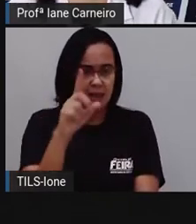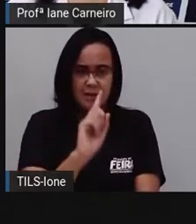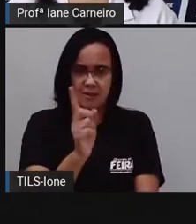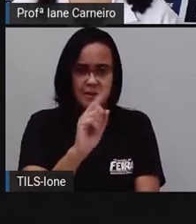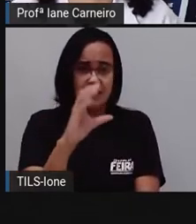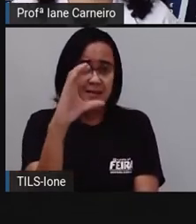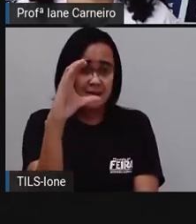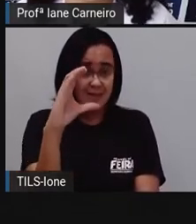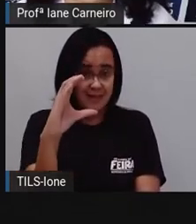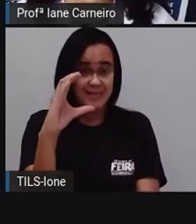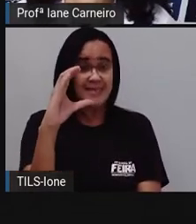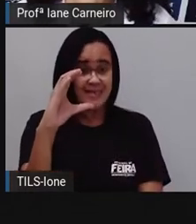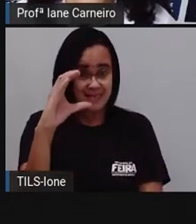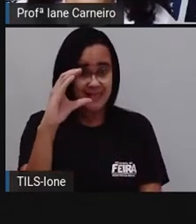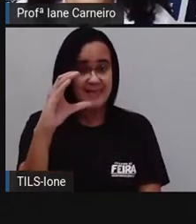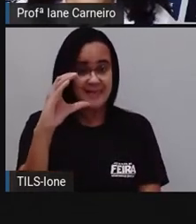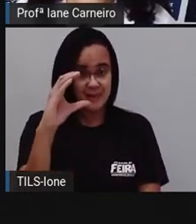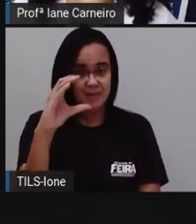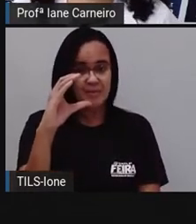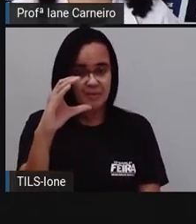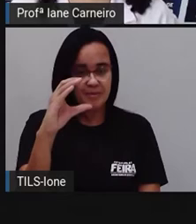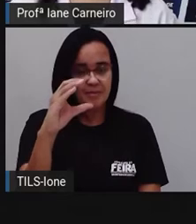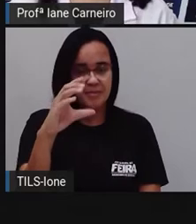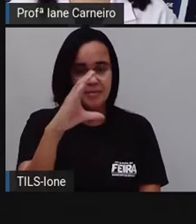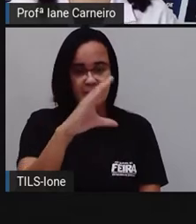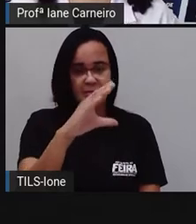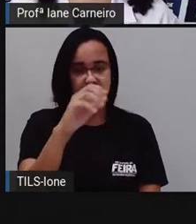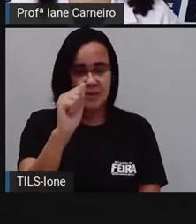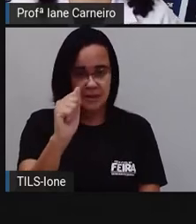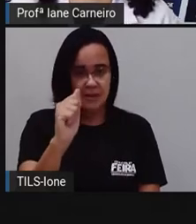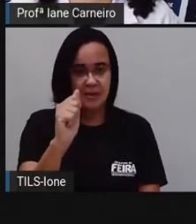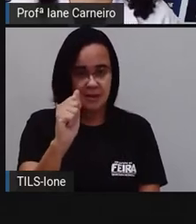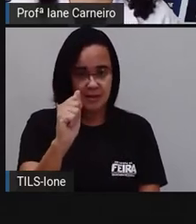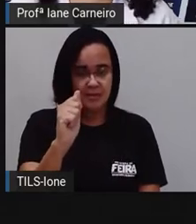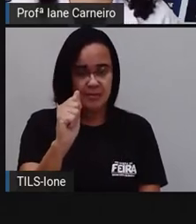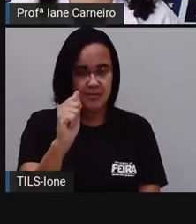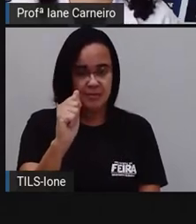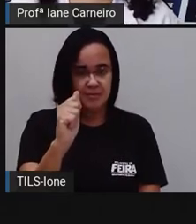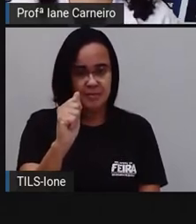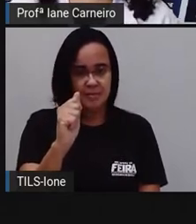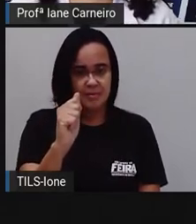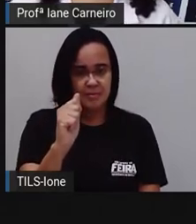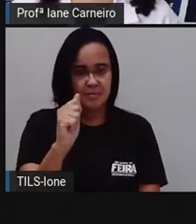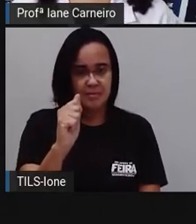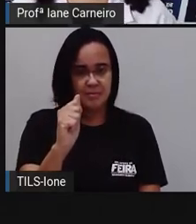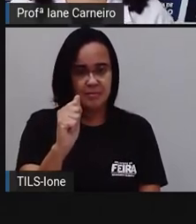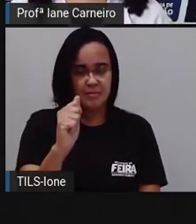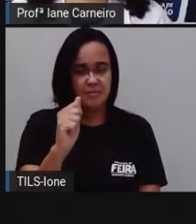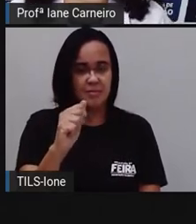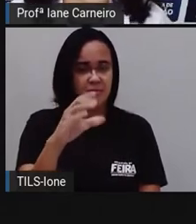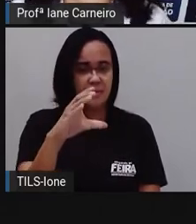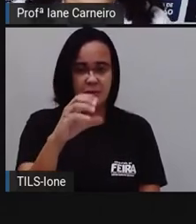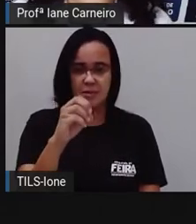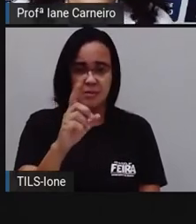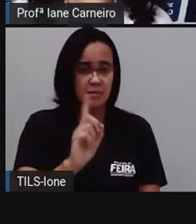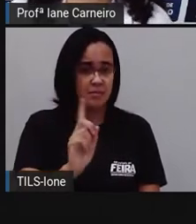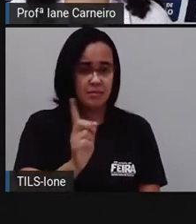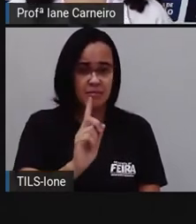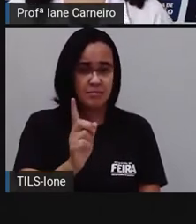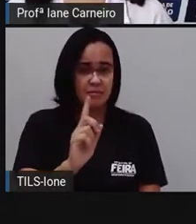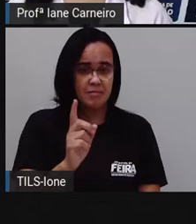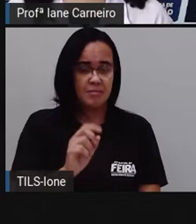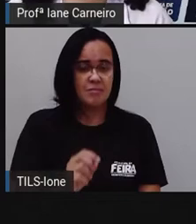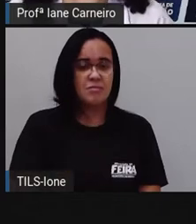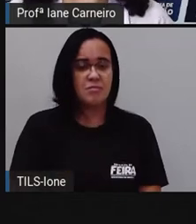letra C, ó. K, tá certo? E para fazer o xó, não é C e o O, porque senão